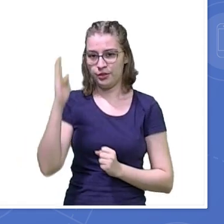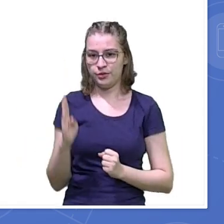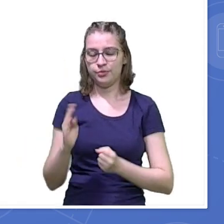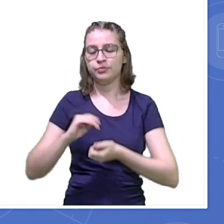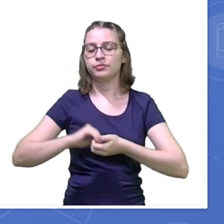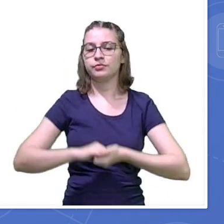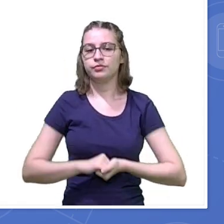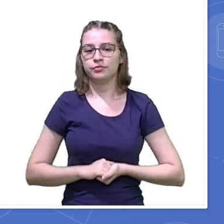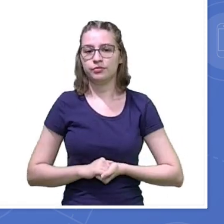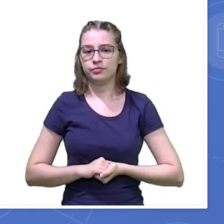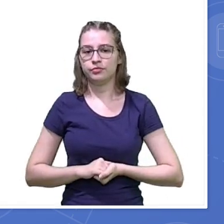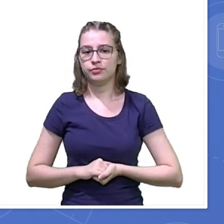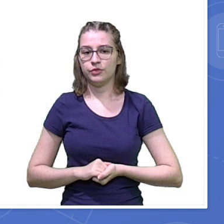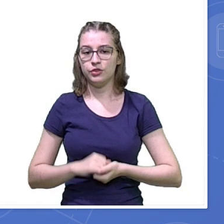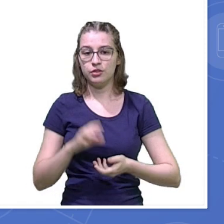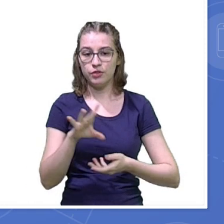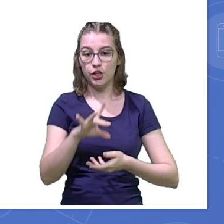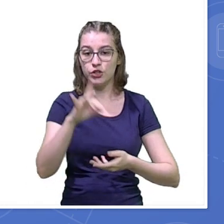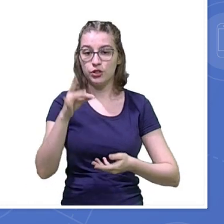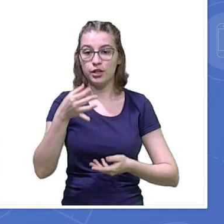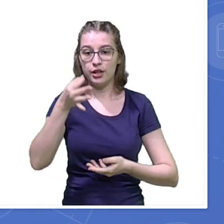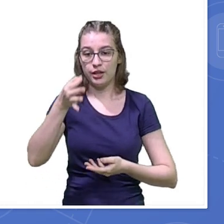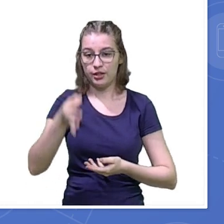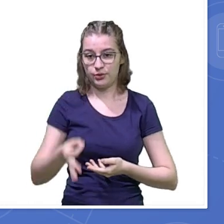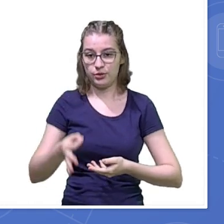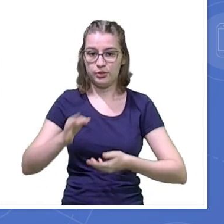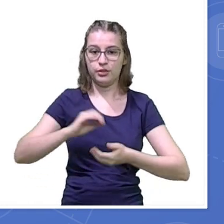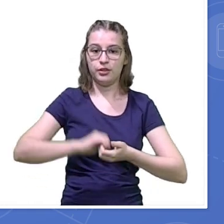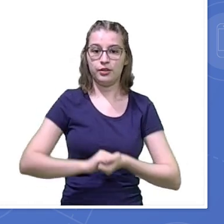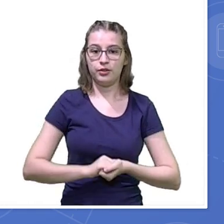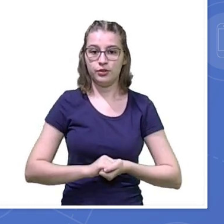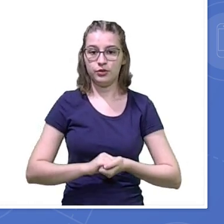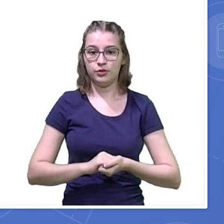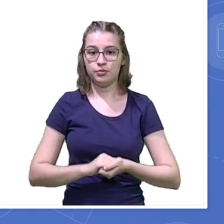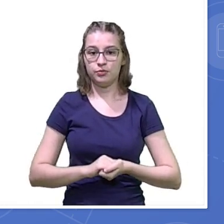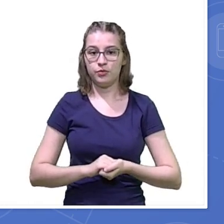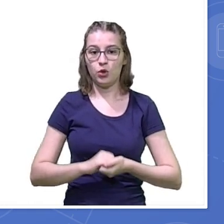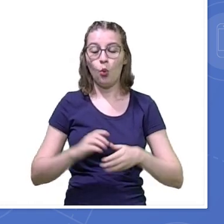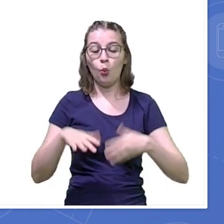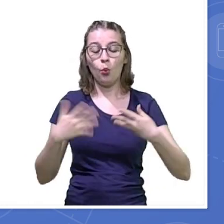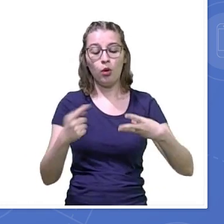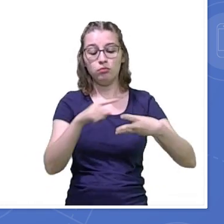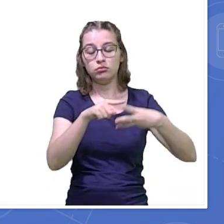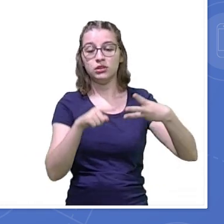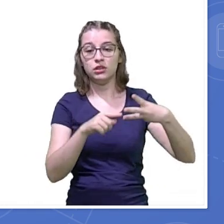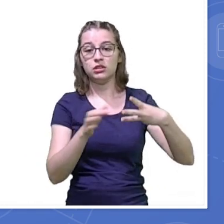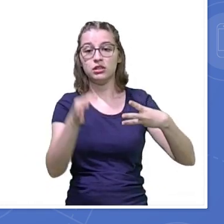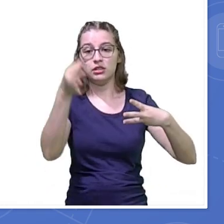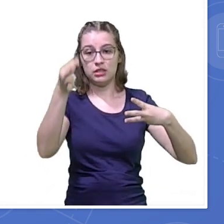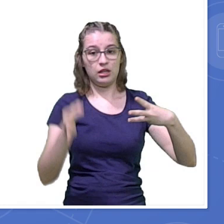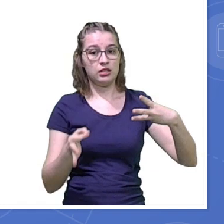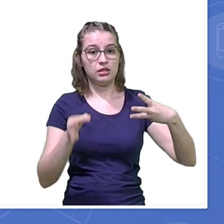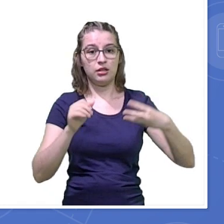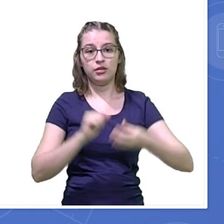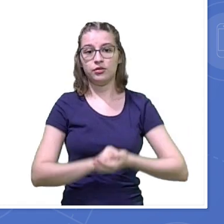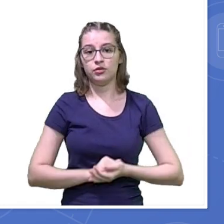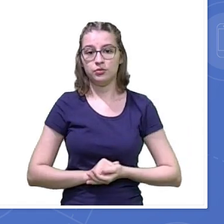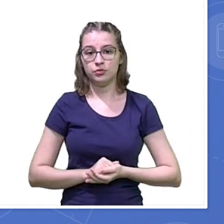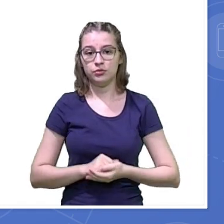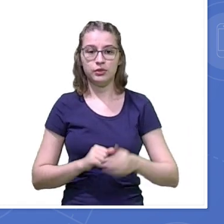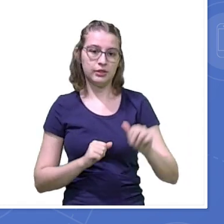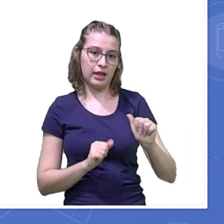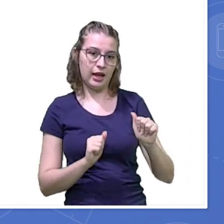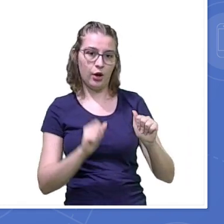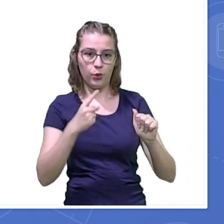aí. Assinale a alternativa correta. Quais dessas frases estão corretas? Letra A, só a 1 e a